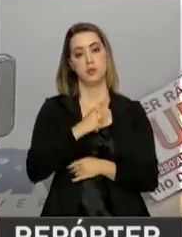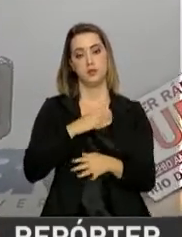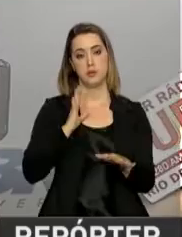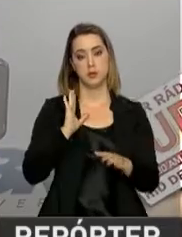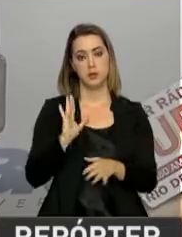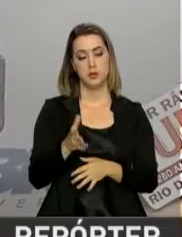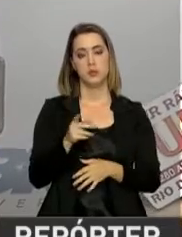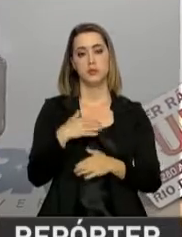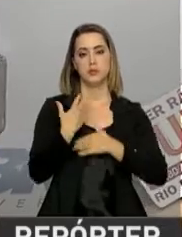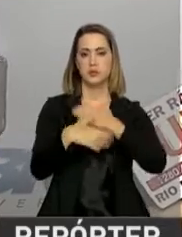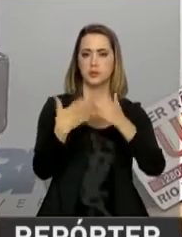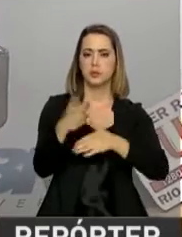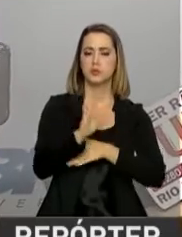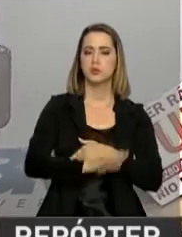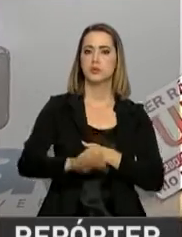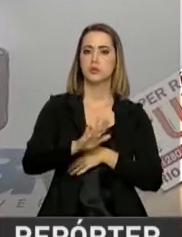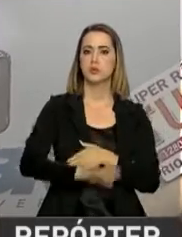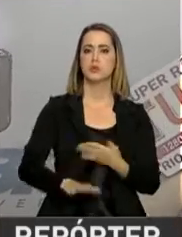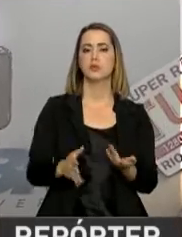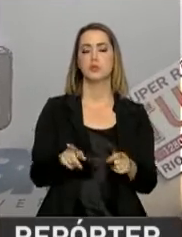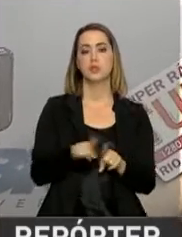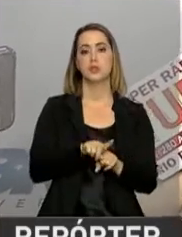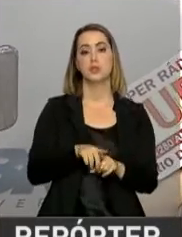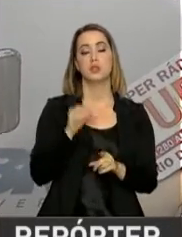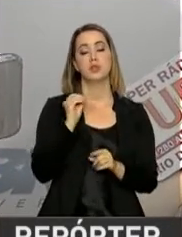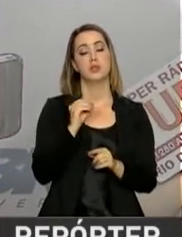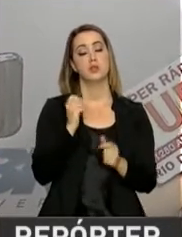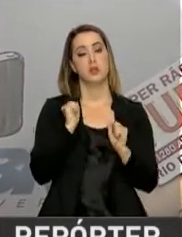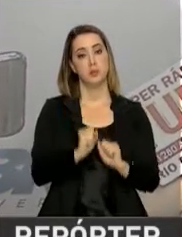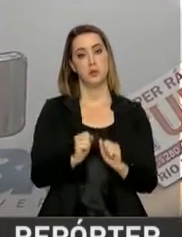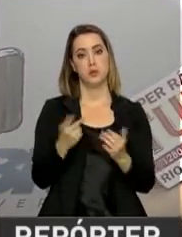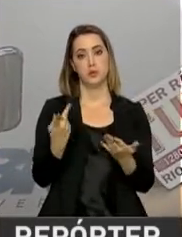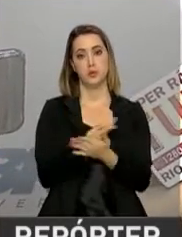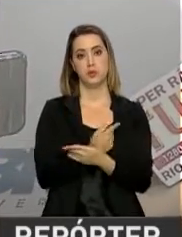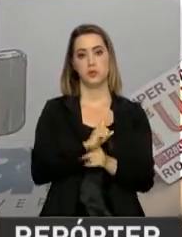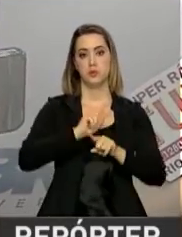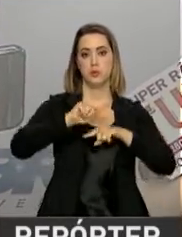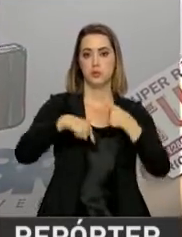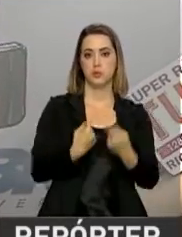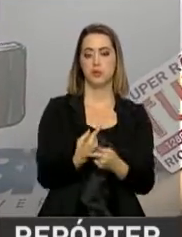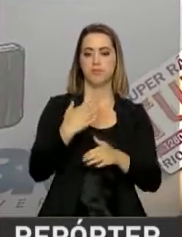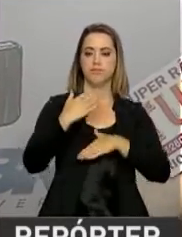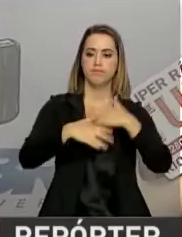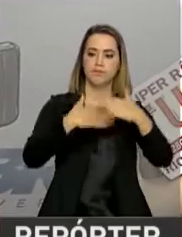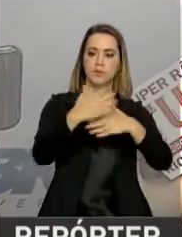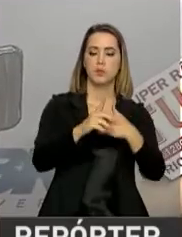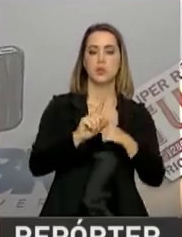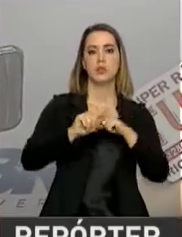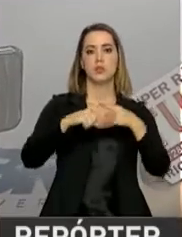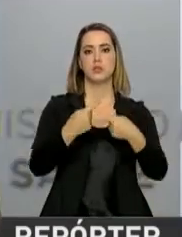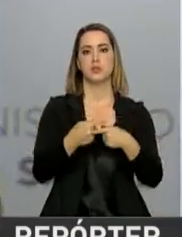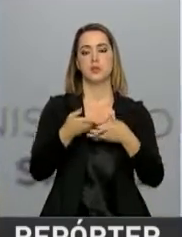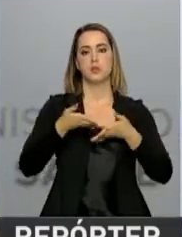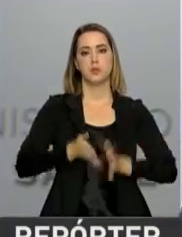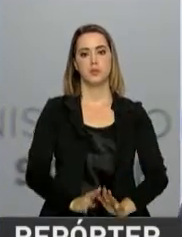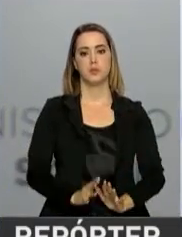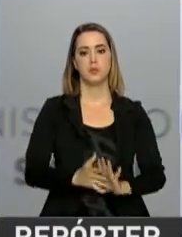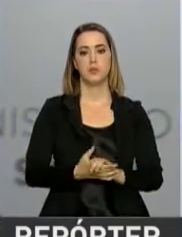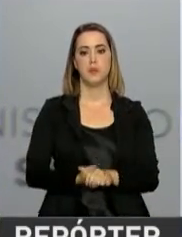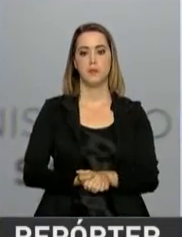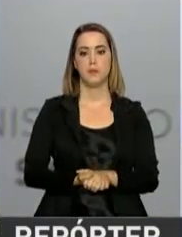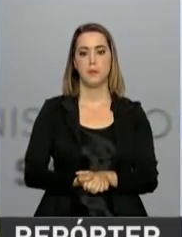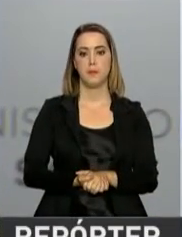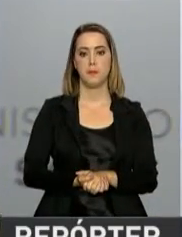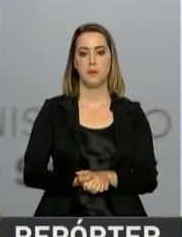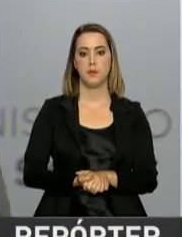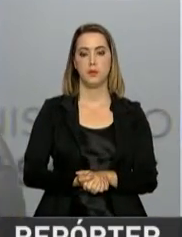sobre o desenvolvimento dessas crianças e a consequência que tem no seu desenvolvimento pós o parto. O ministro da